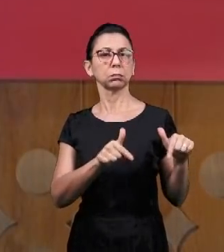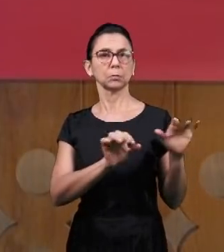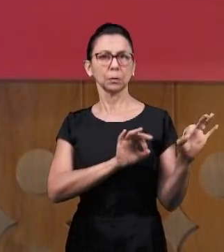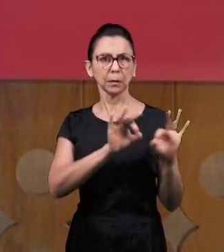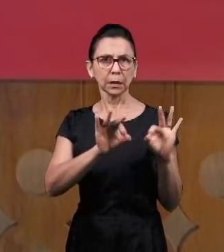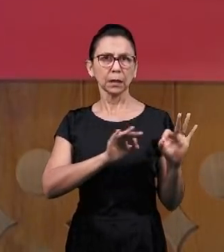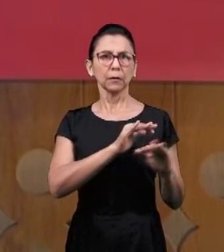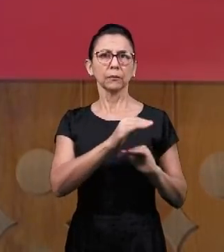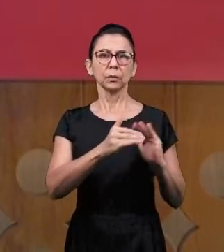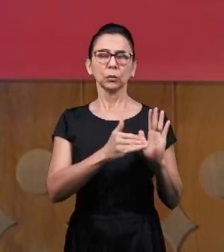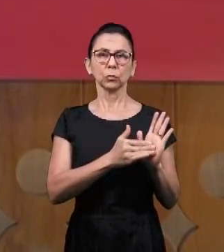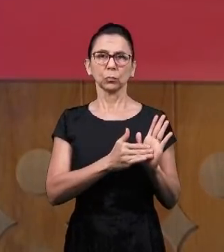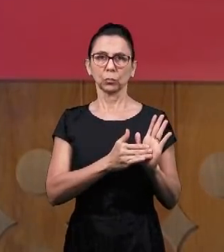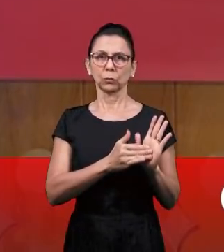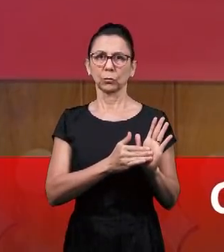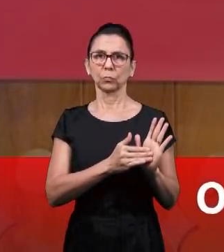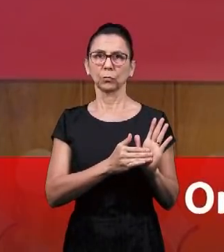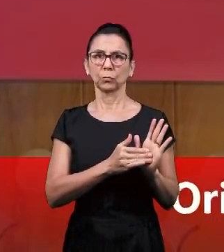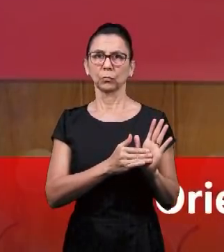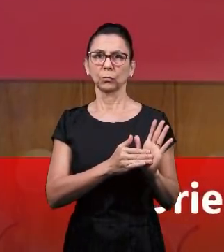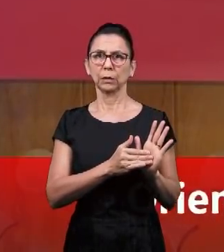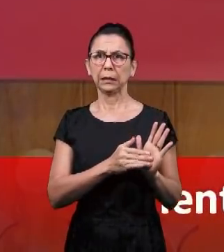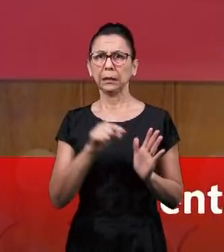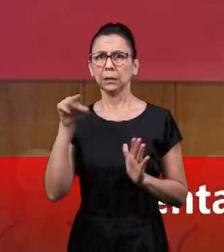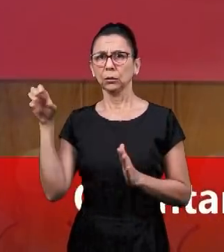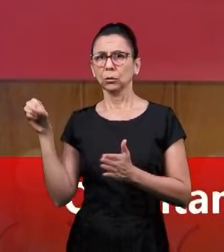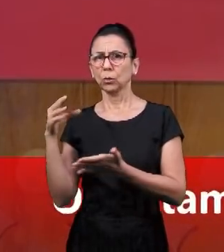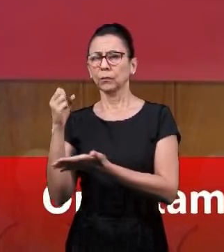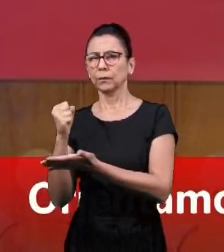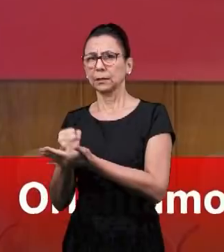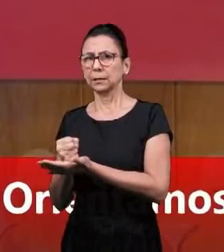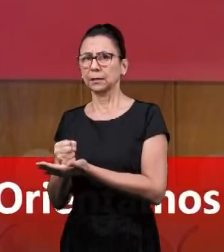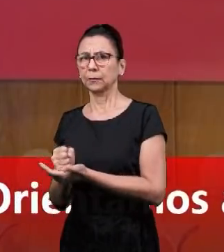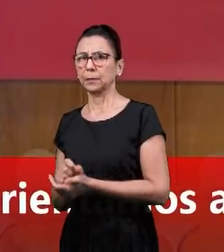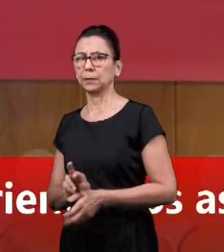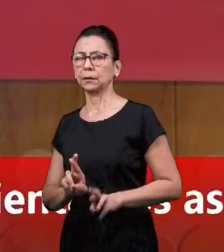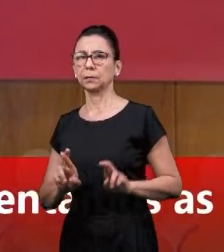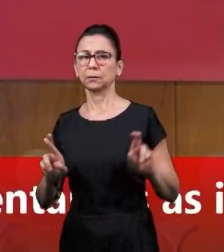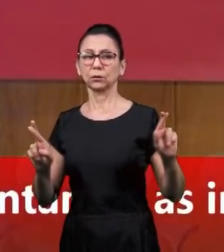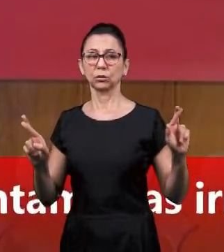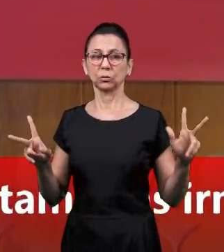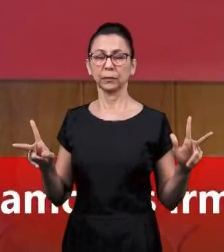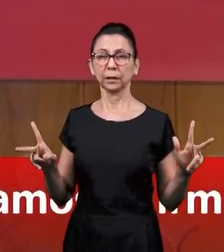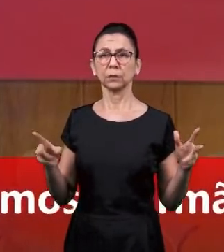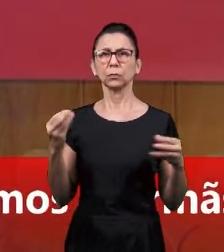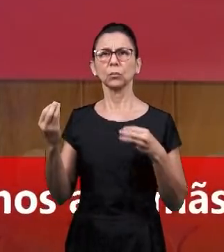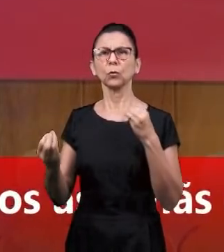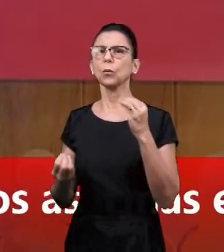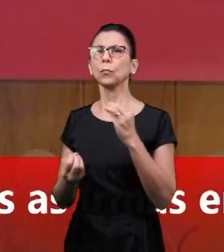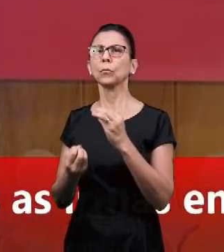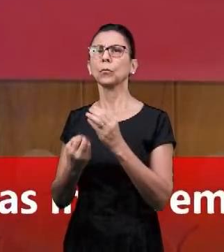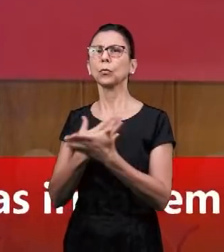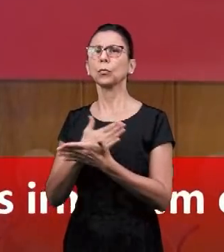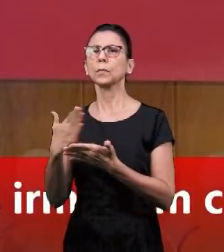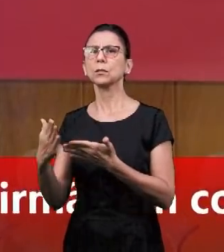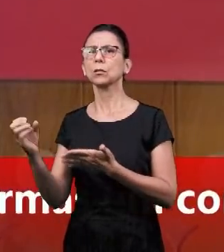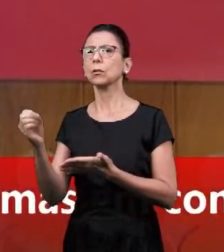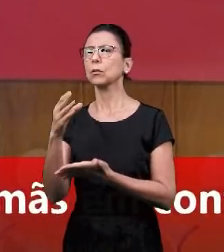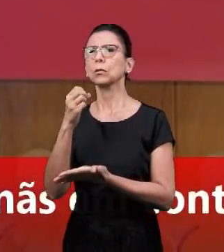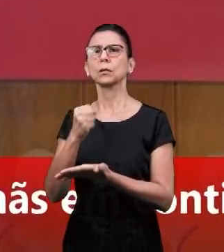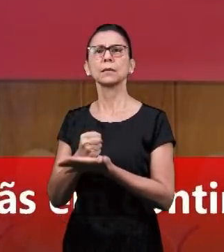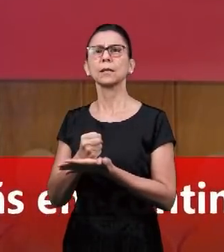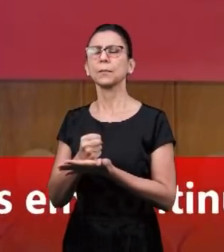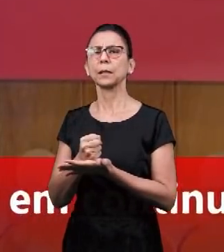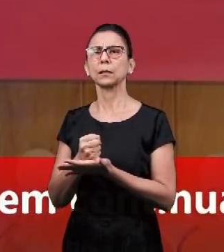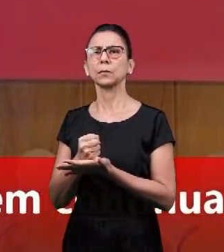no Novo Testamento. Como é que isso aconteceu no Novo Testamento? Passa ao próximo. Veja